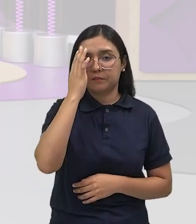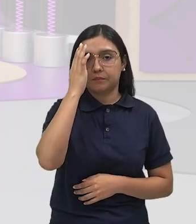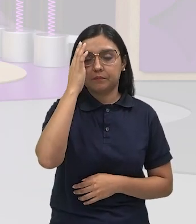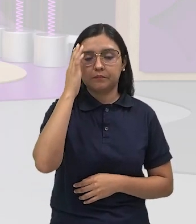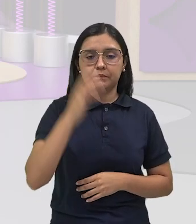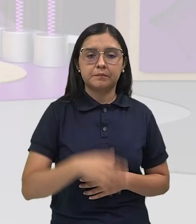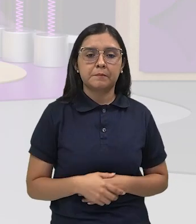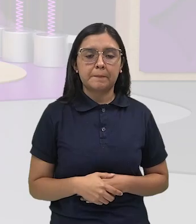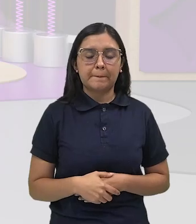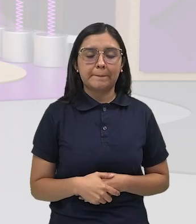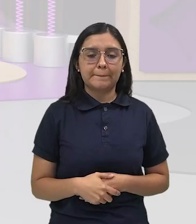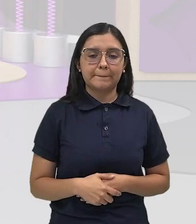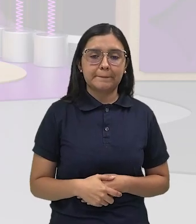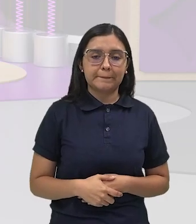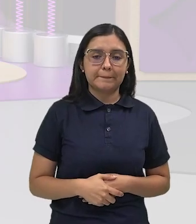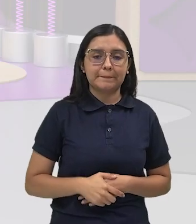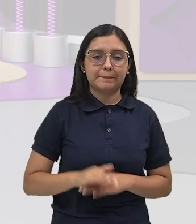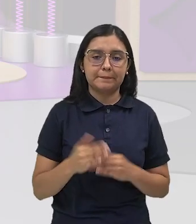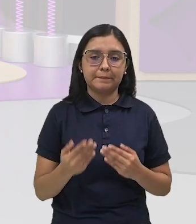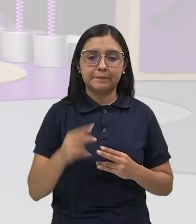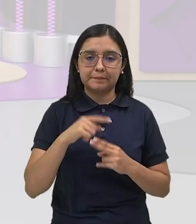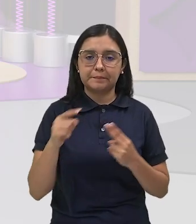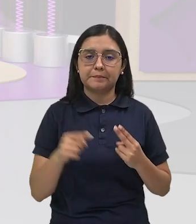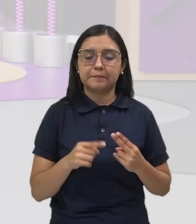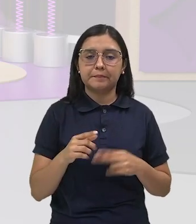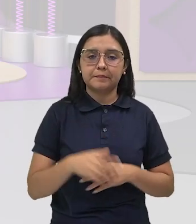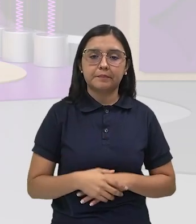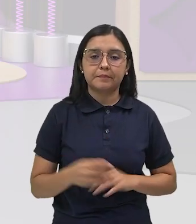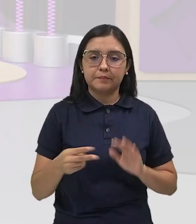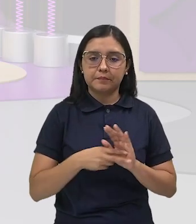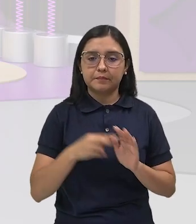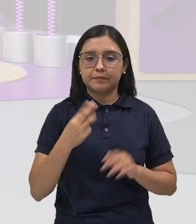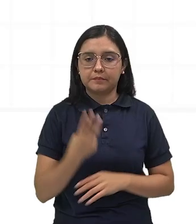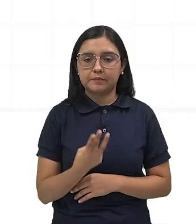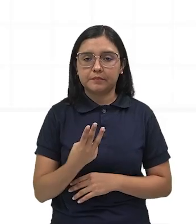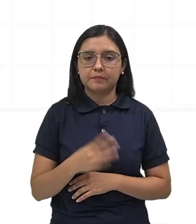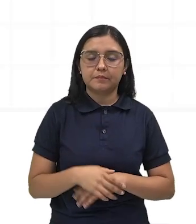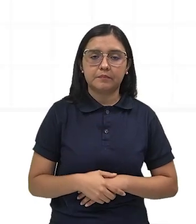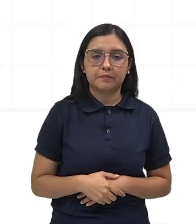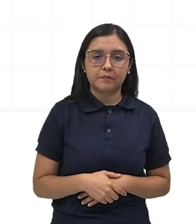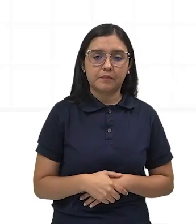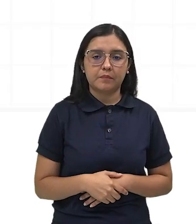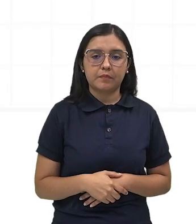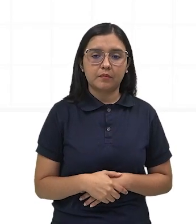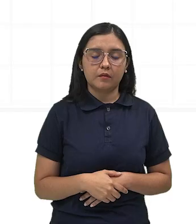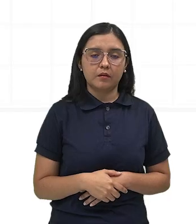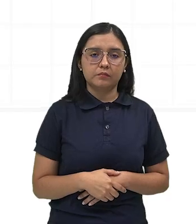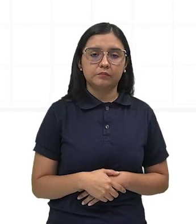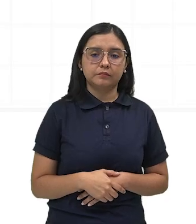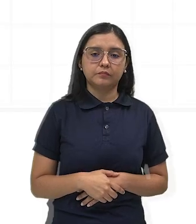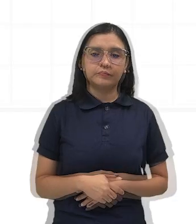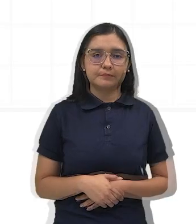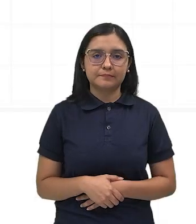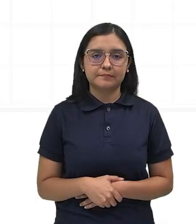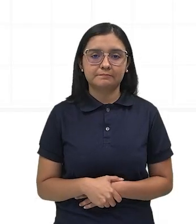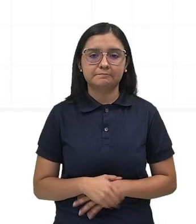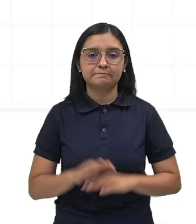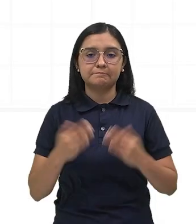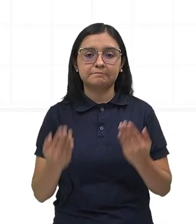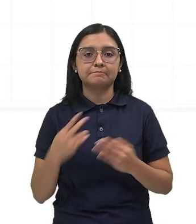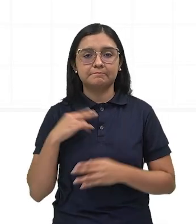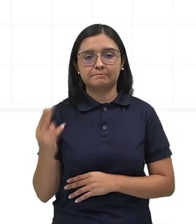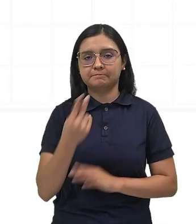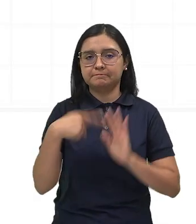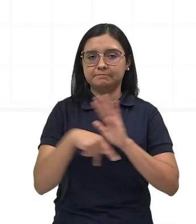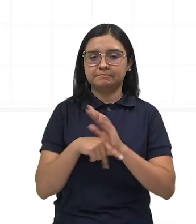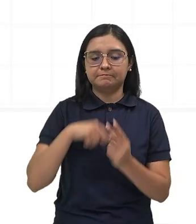diz para adotar π igual a 3, você está engolindo as casas após a vírgula. Então, o valor de π, certo?